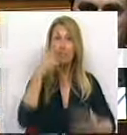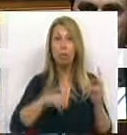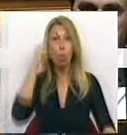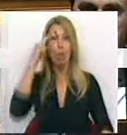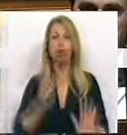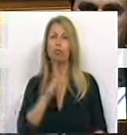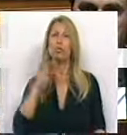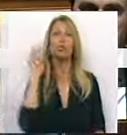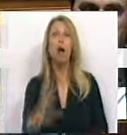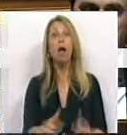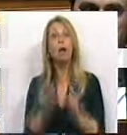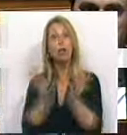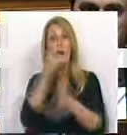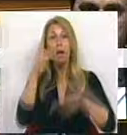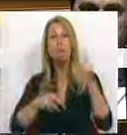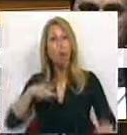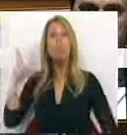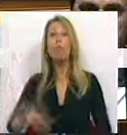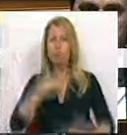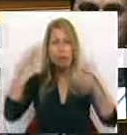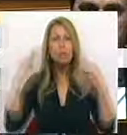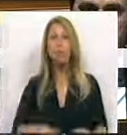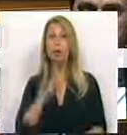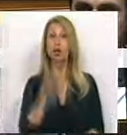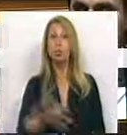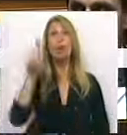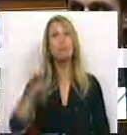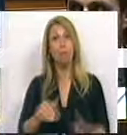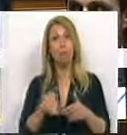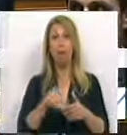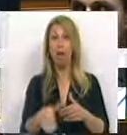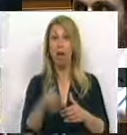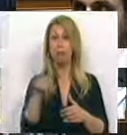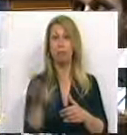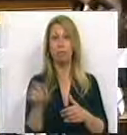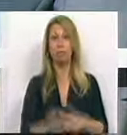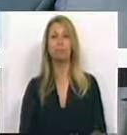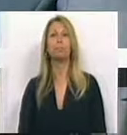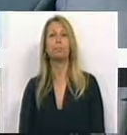responderam e todos os portugueses vão seguramente responder também daqui a meio ano.